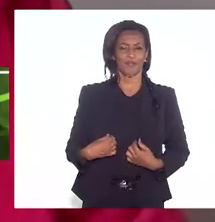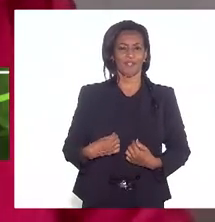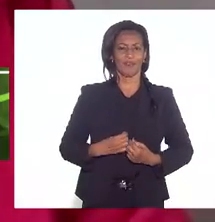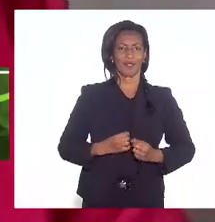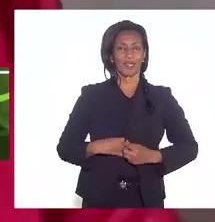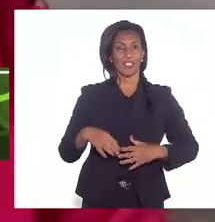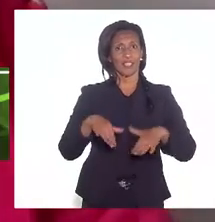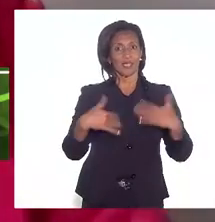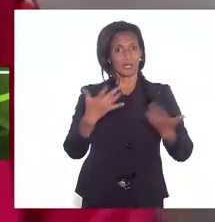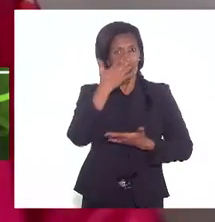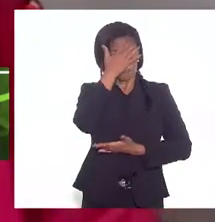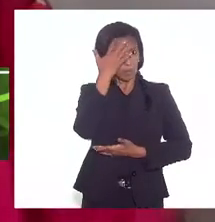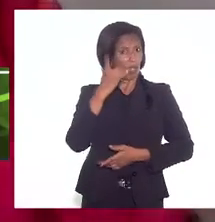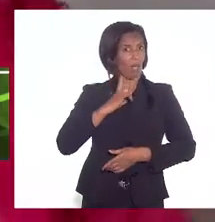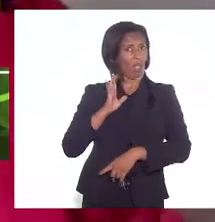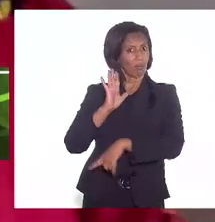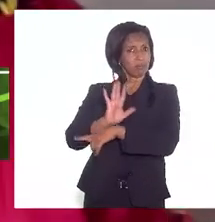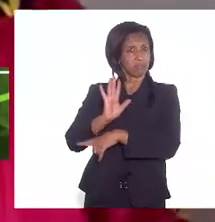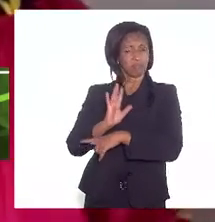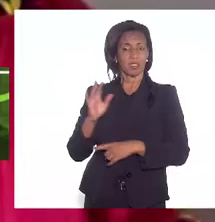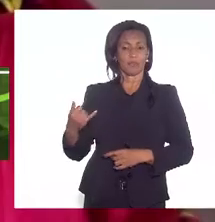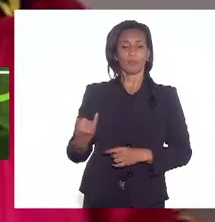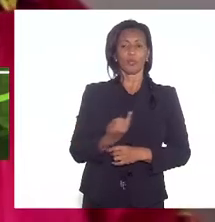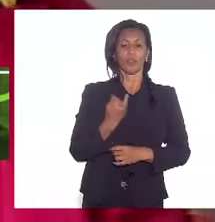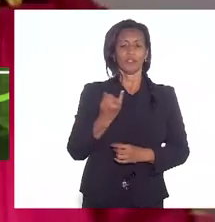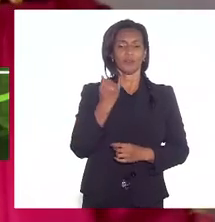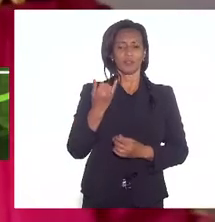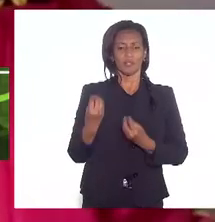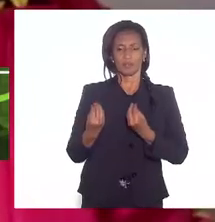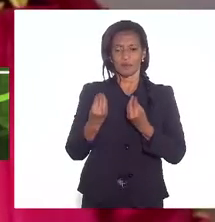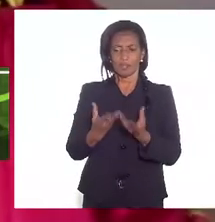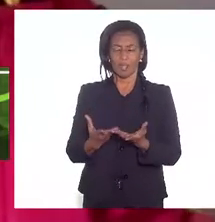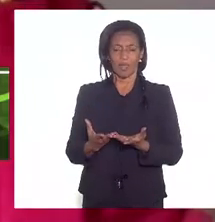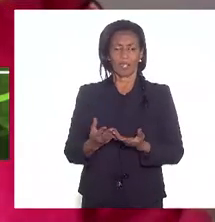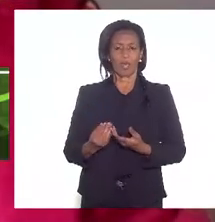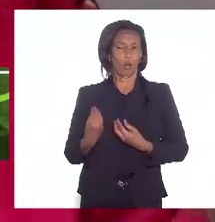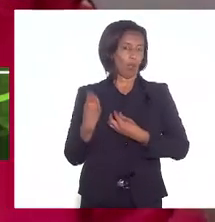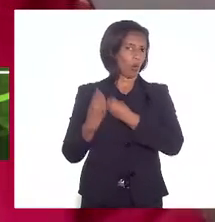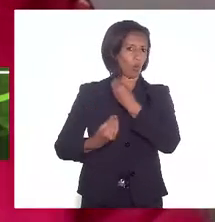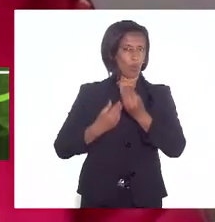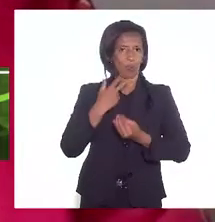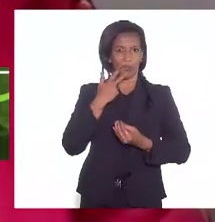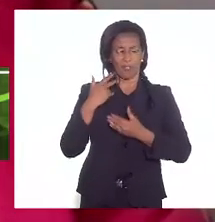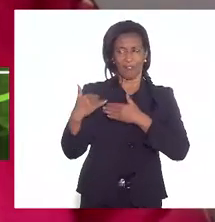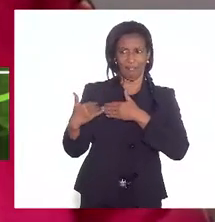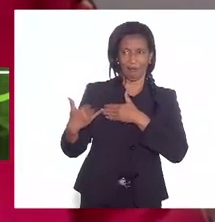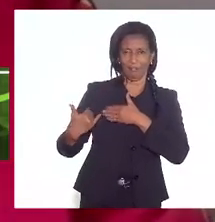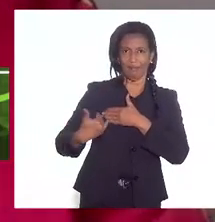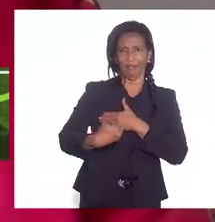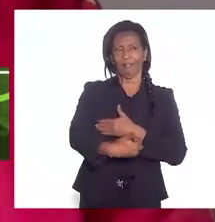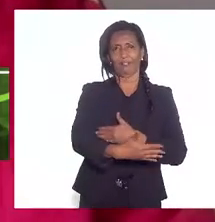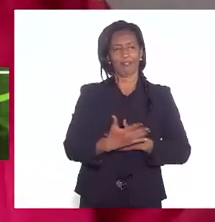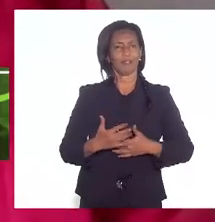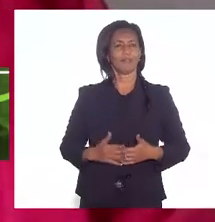pessoas que têm contribuições importantes para dar como vinham aqui falando nos longos e